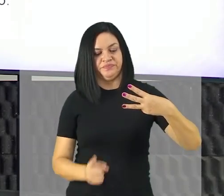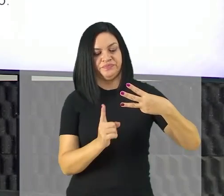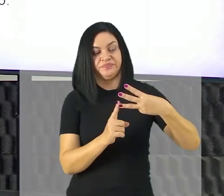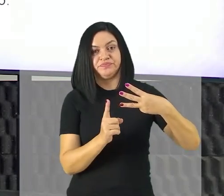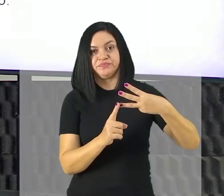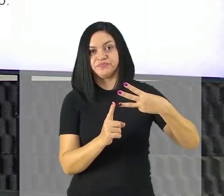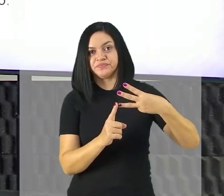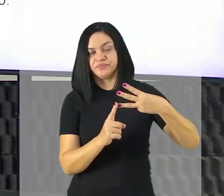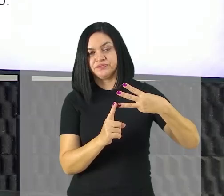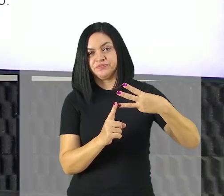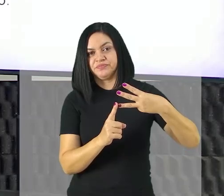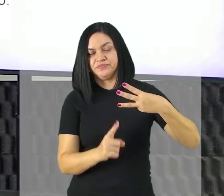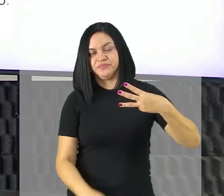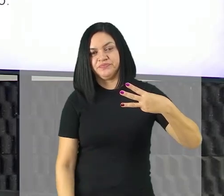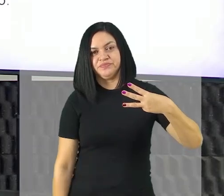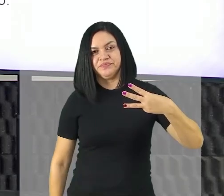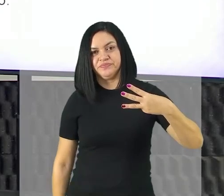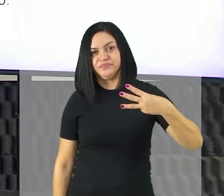Terceira,